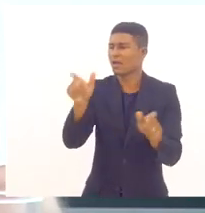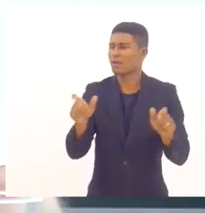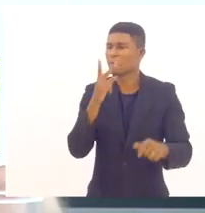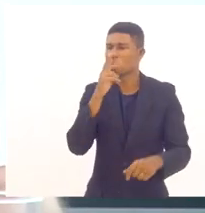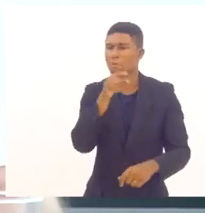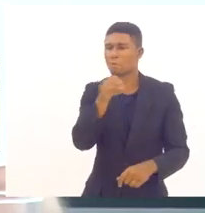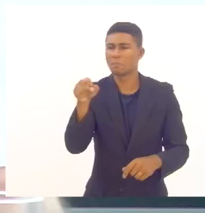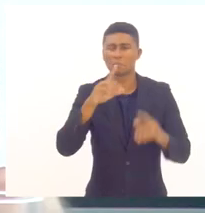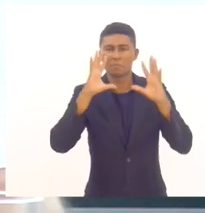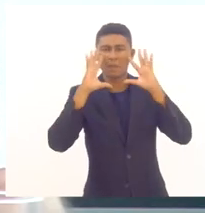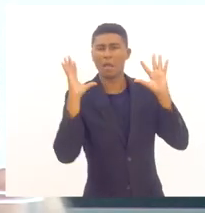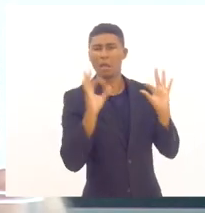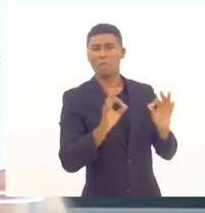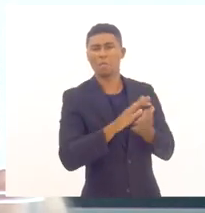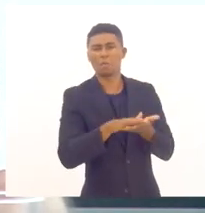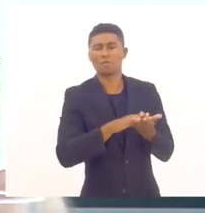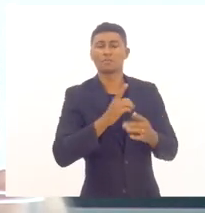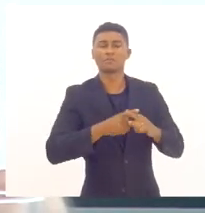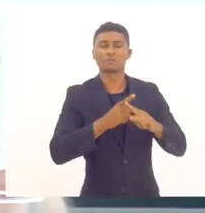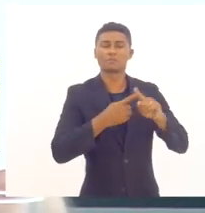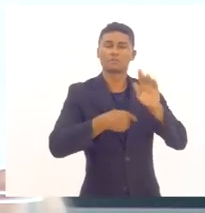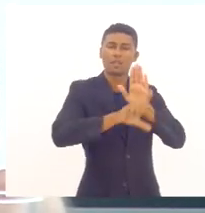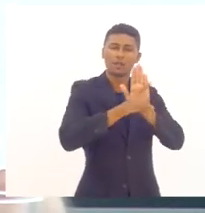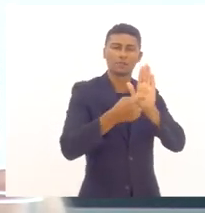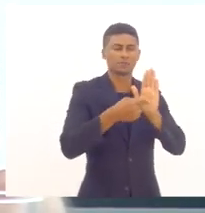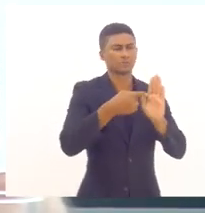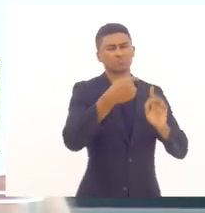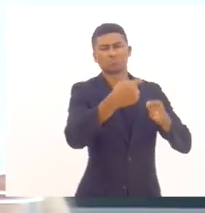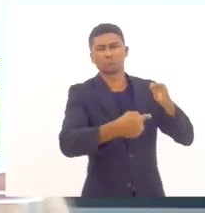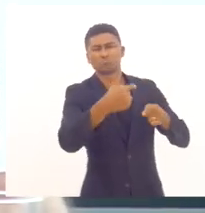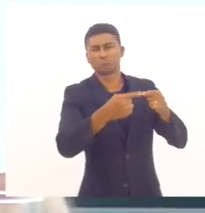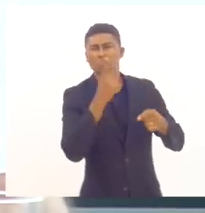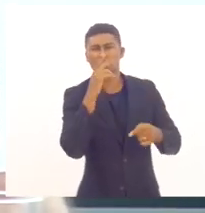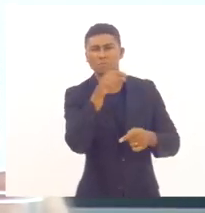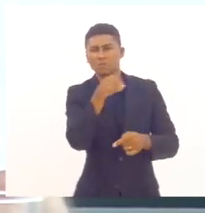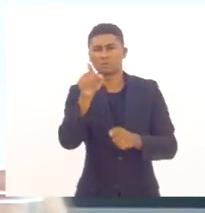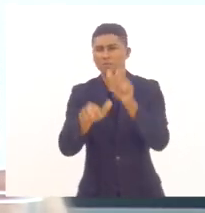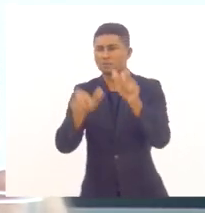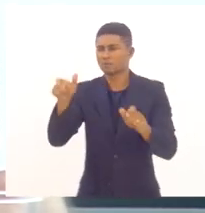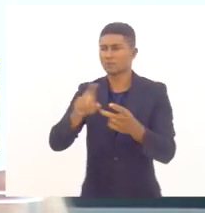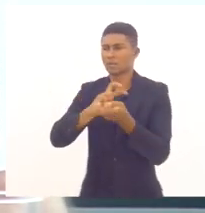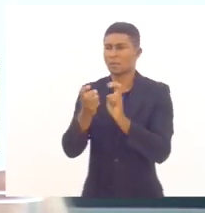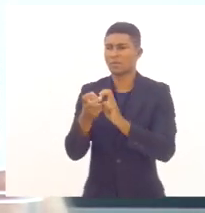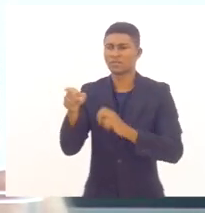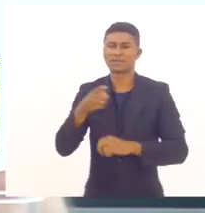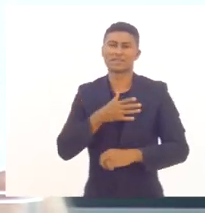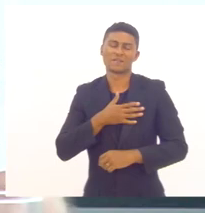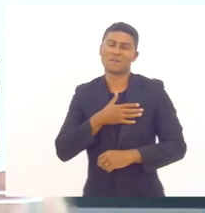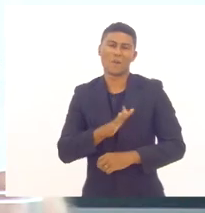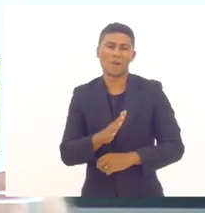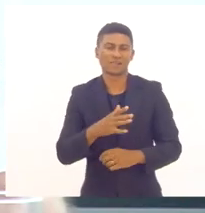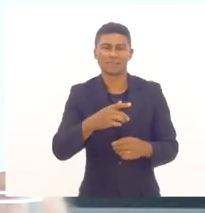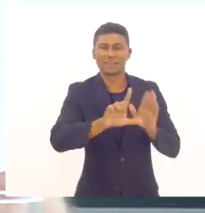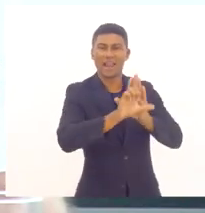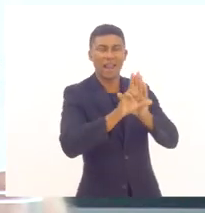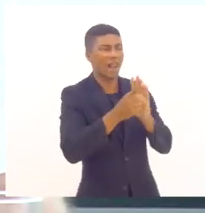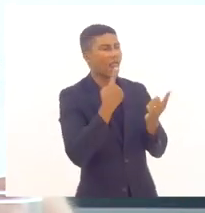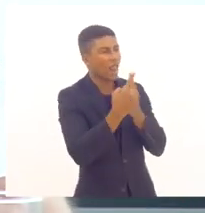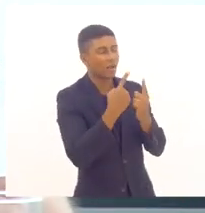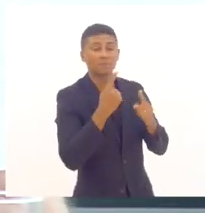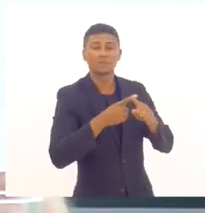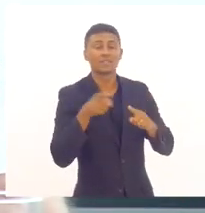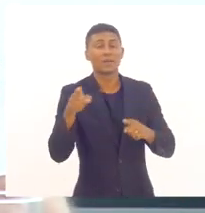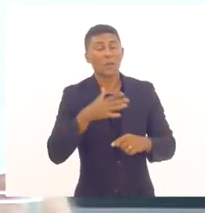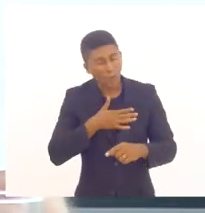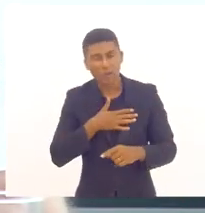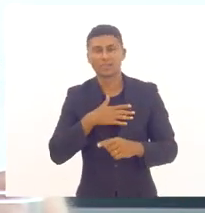a gente fala de lei ou quando a gente vai discutir qualquer lei, porque o capoeirista gosta muito de ir para a capoeira para jogar capoeira, né? Quando a gente